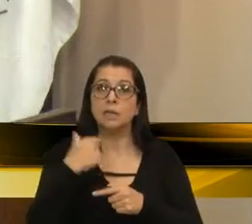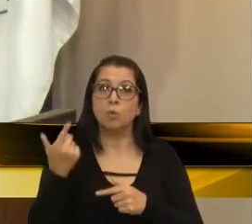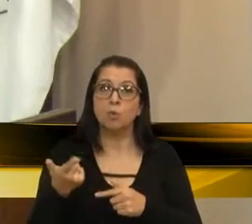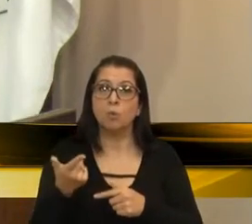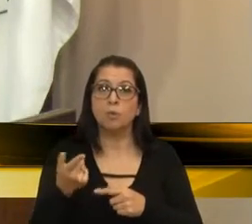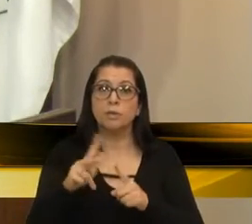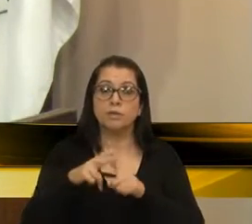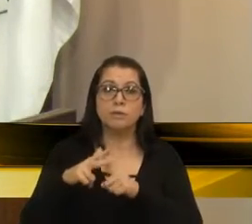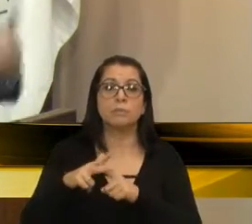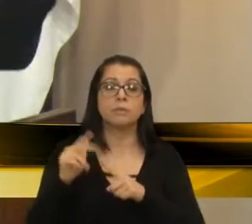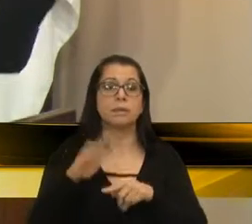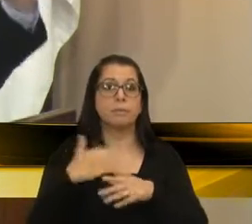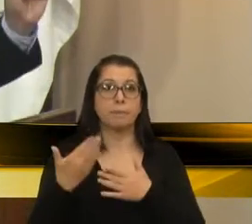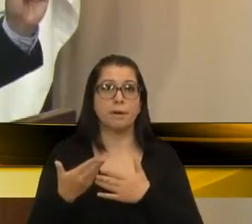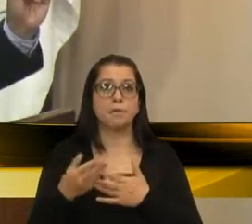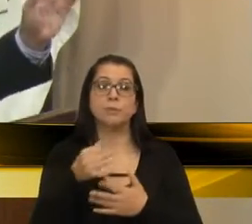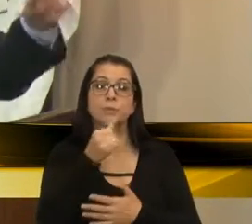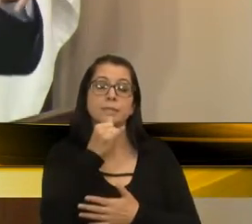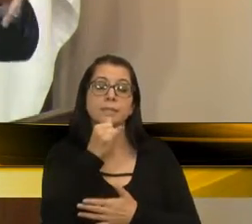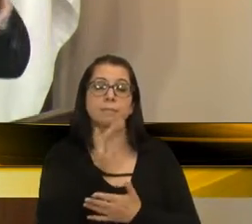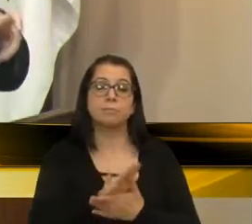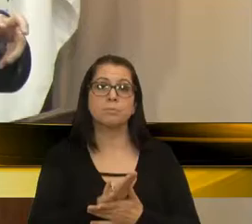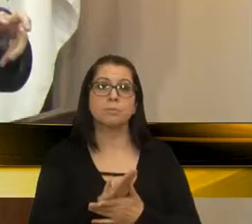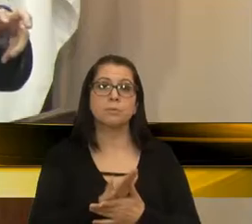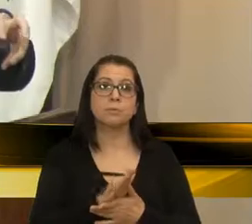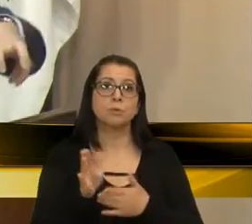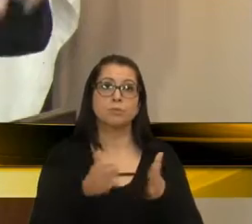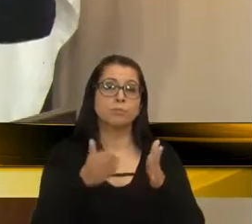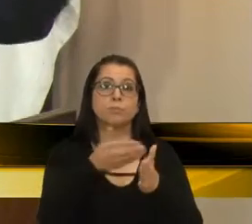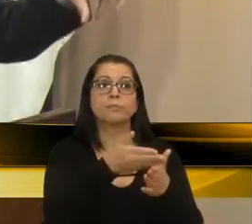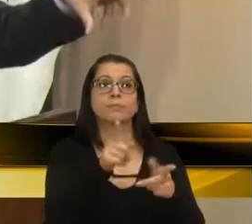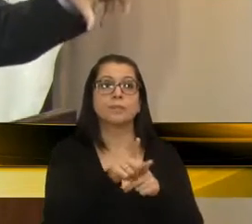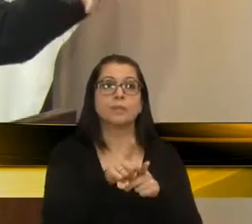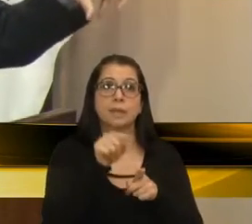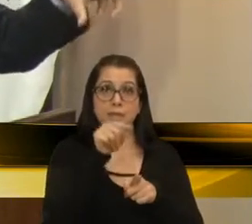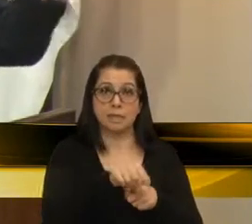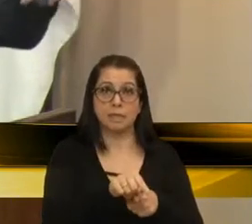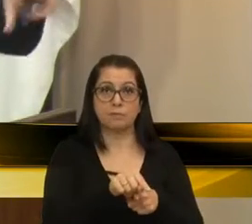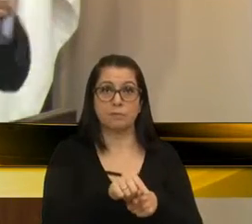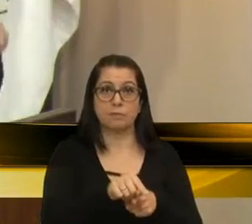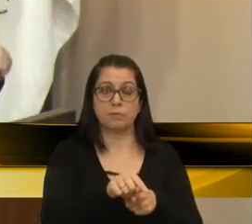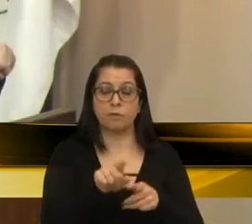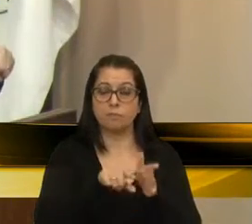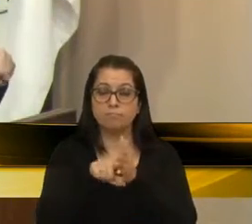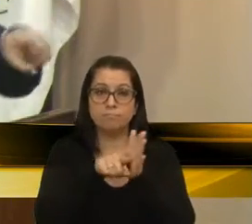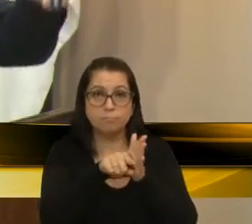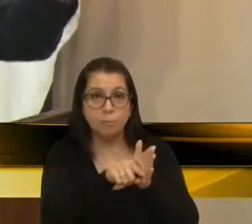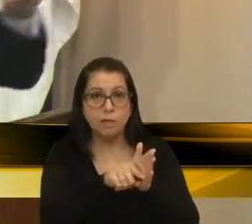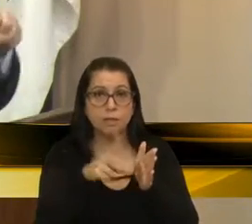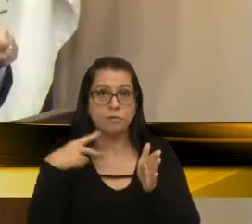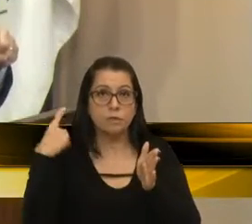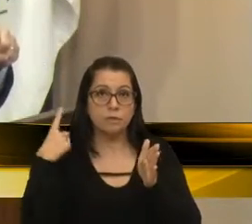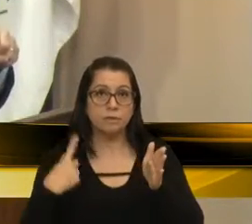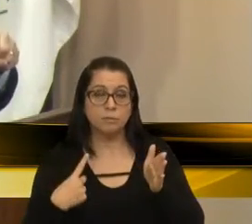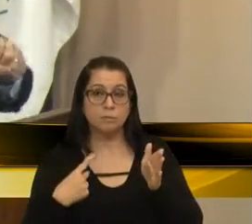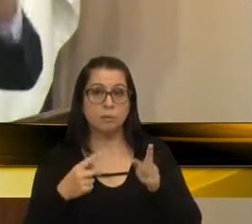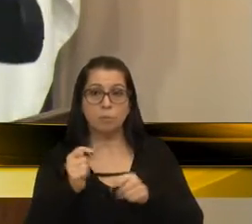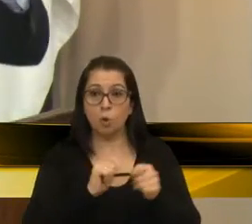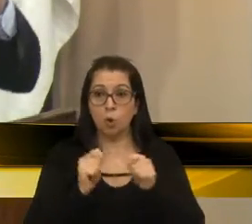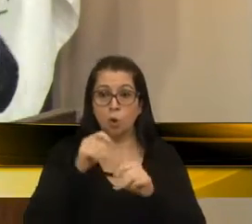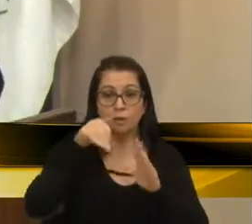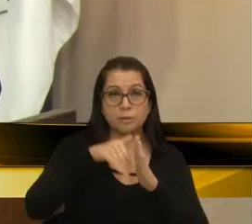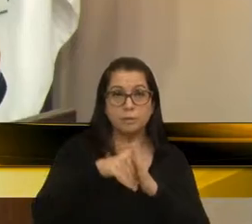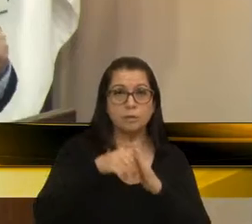outras ferramentas mais, por exemplo, o encaminhamento, né, do que foi apurado, vereadora Denise, pelo controle interno,